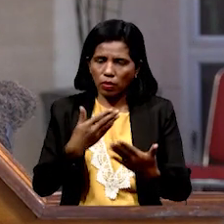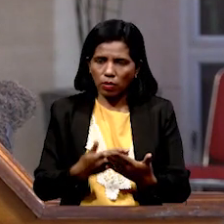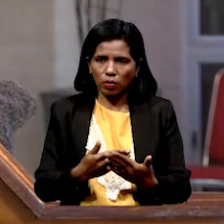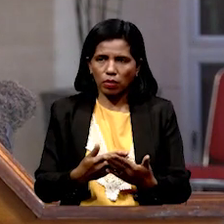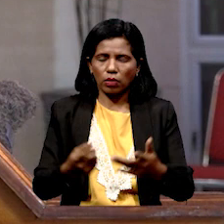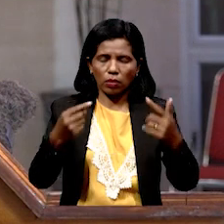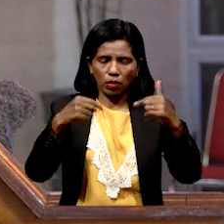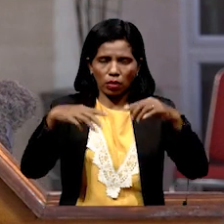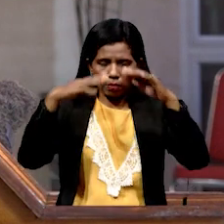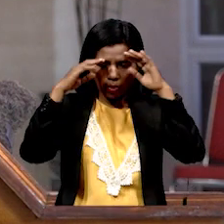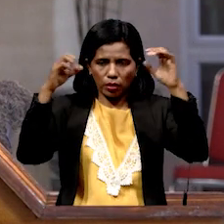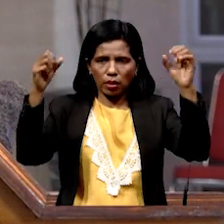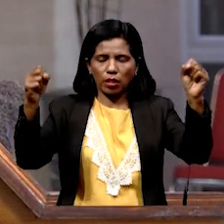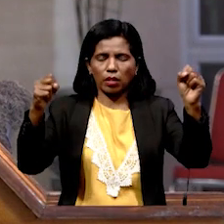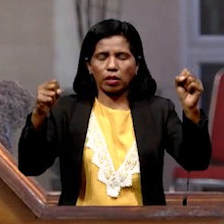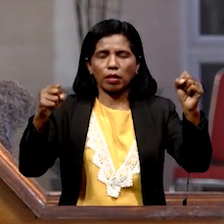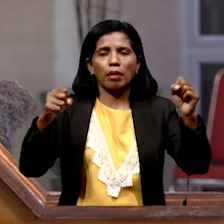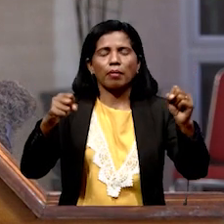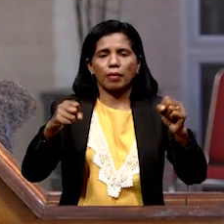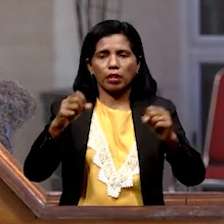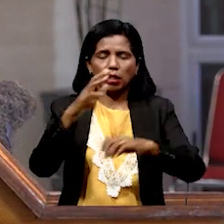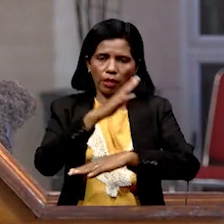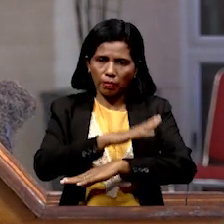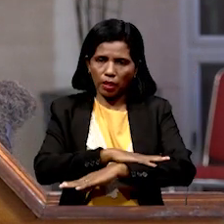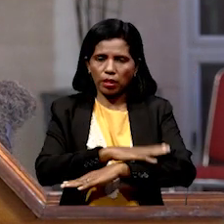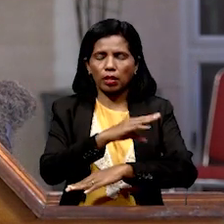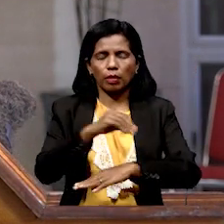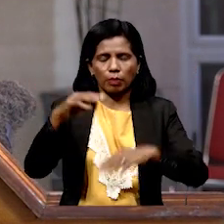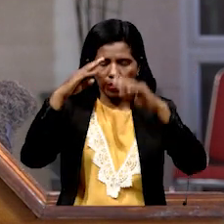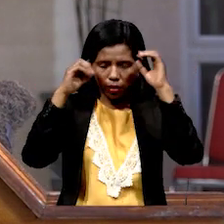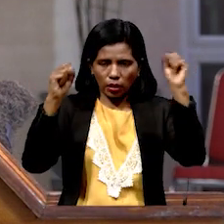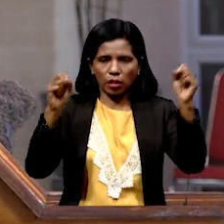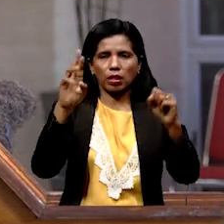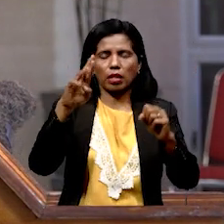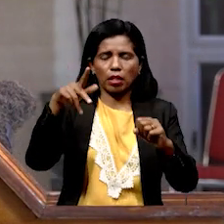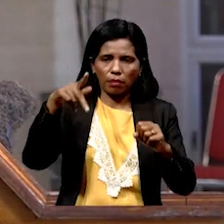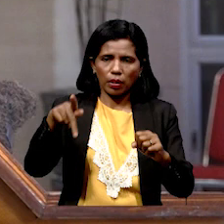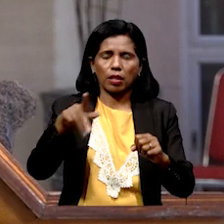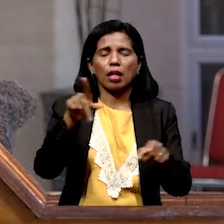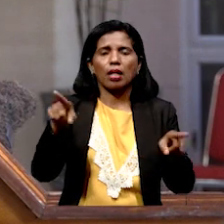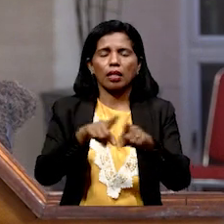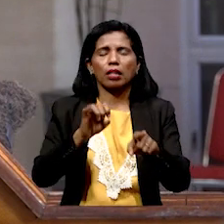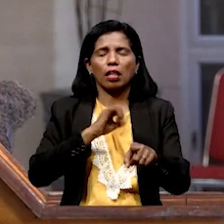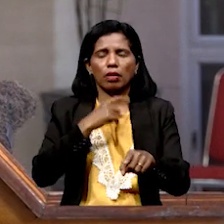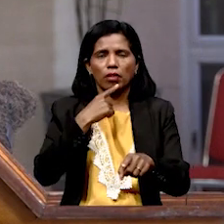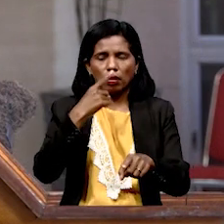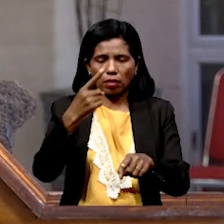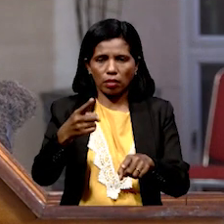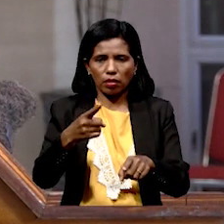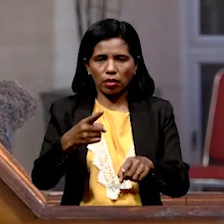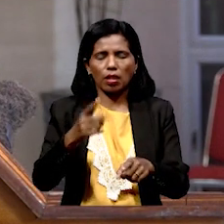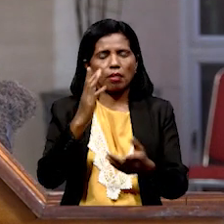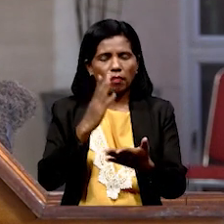Maitó, Presidente, Presidente Ninha Mesa e Presidente da República. A Nissão tem a minha competência, exonera